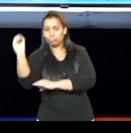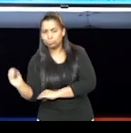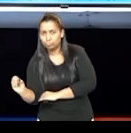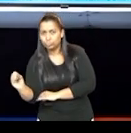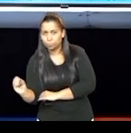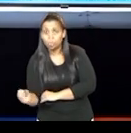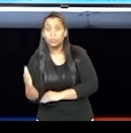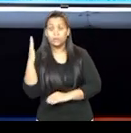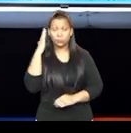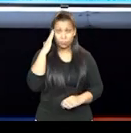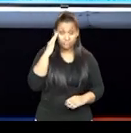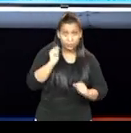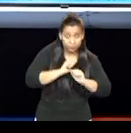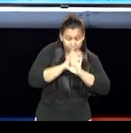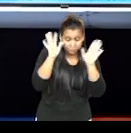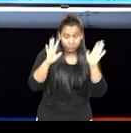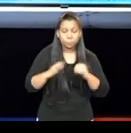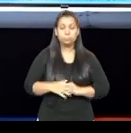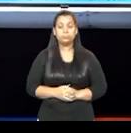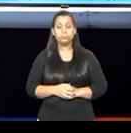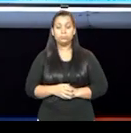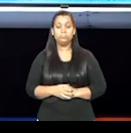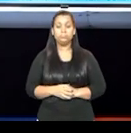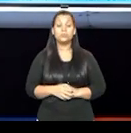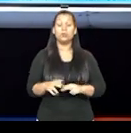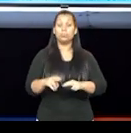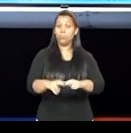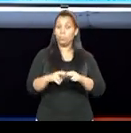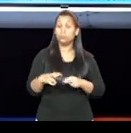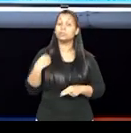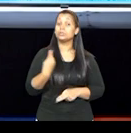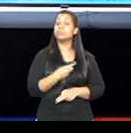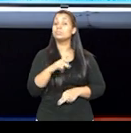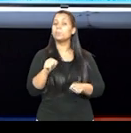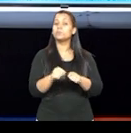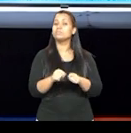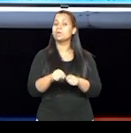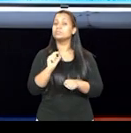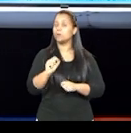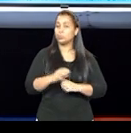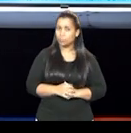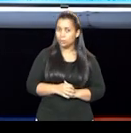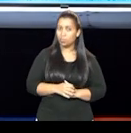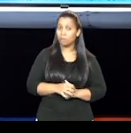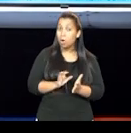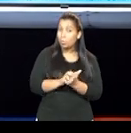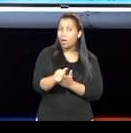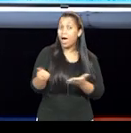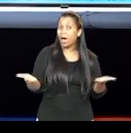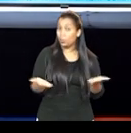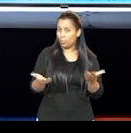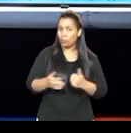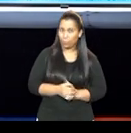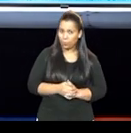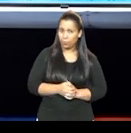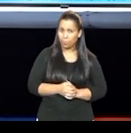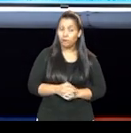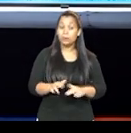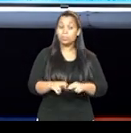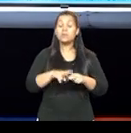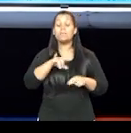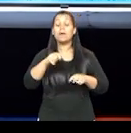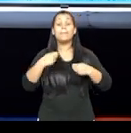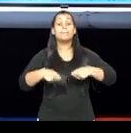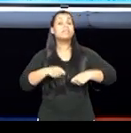Vamos entender melhor? Para isso, nós vamos fazer uma atividade agora. Para isso, vocês